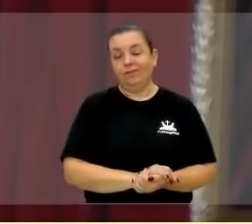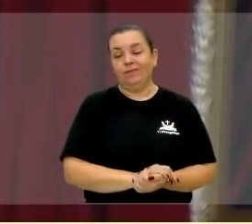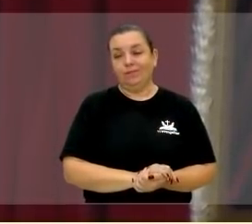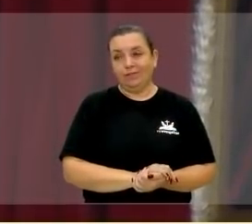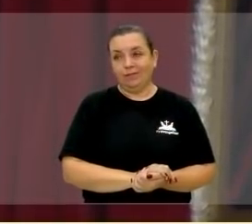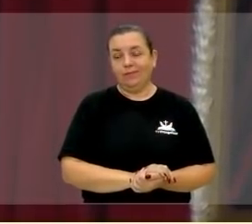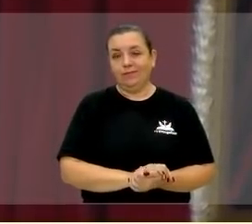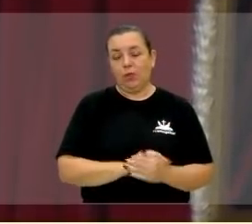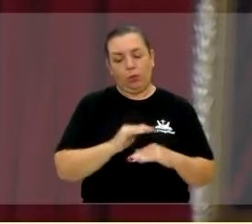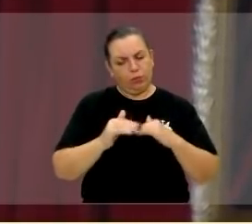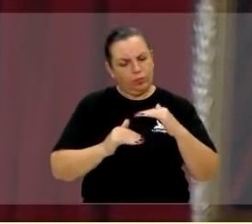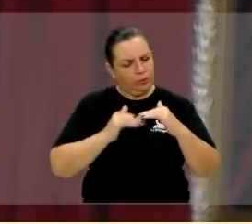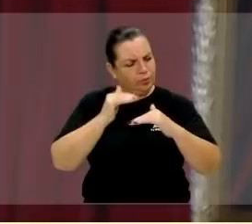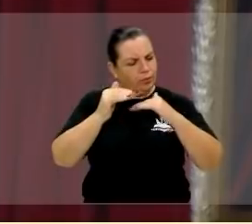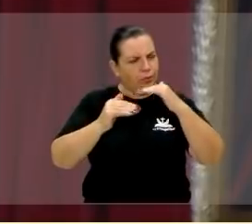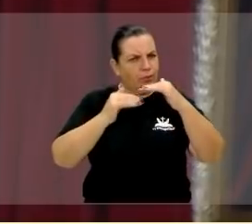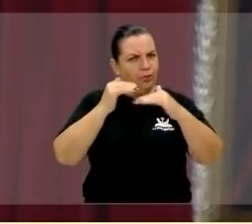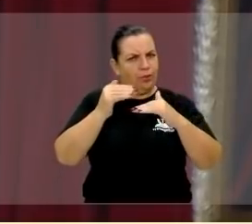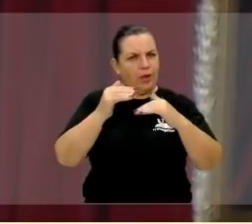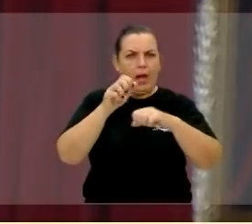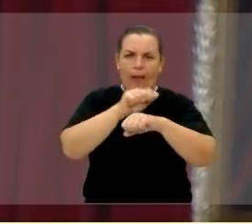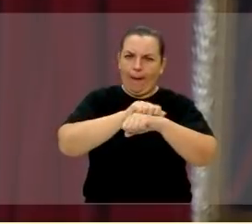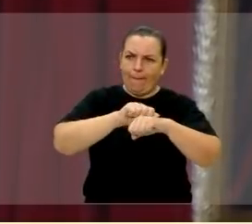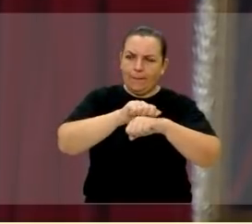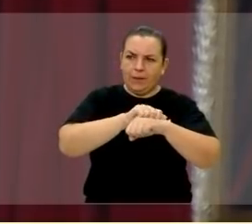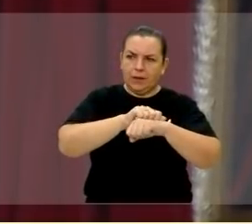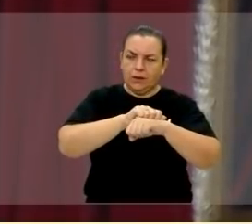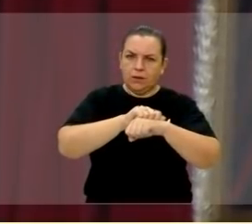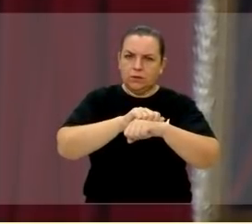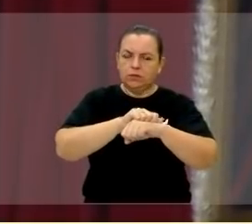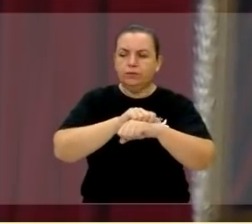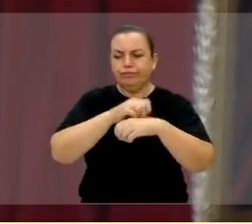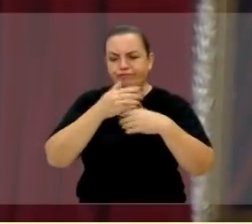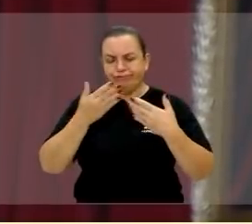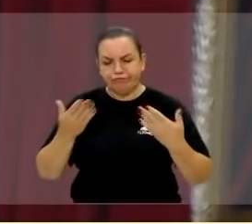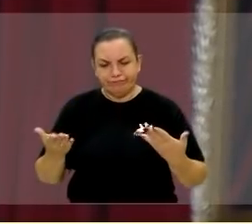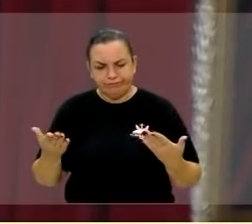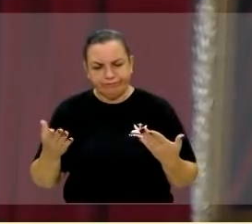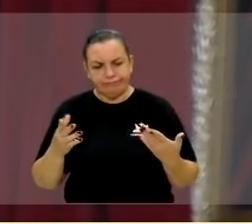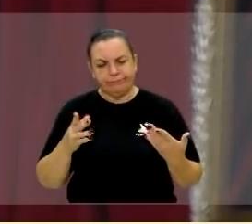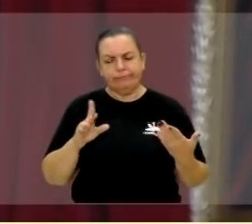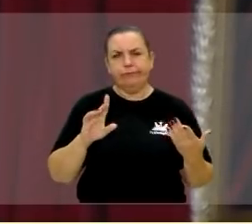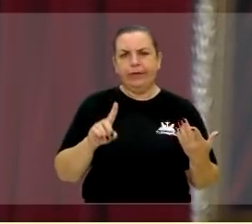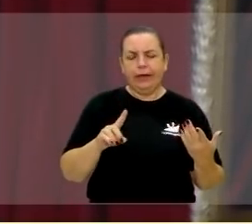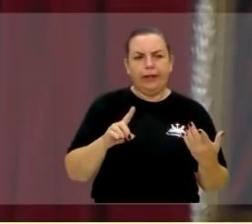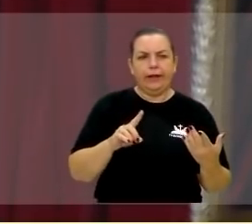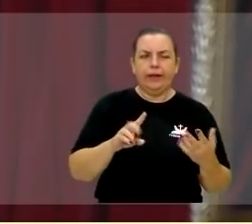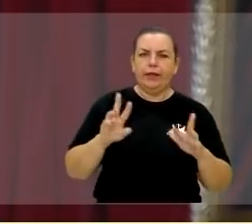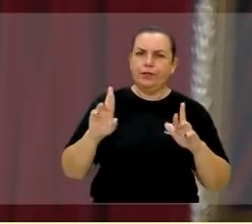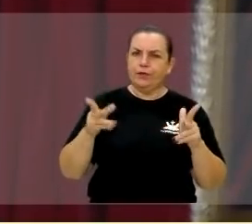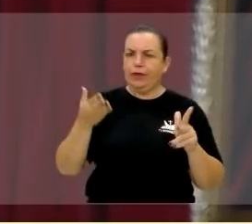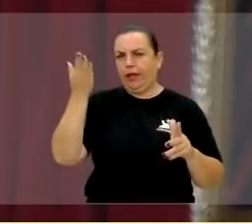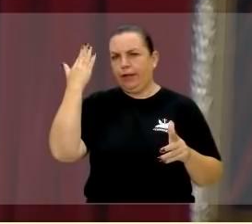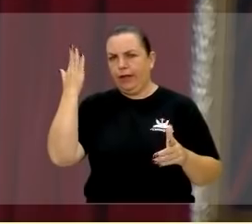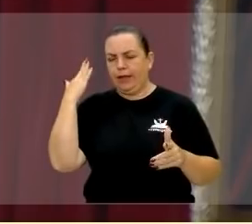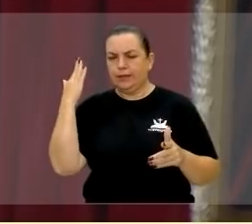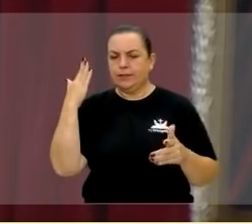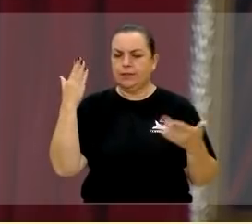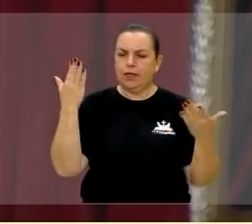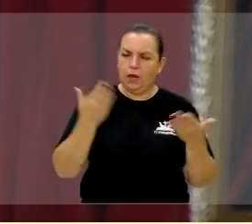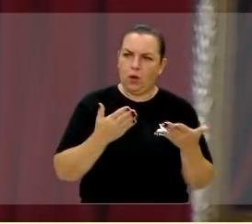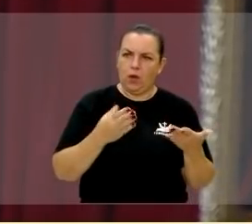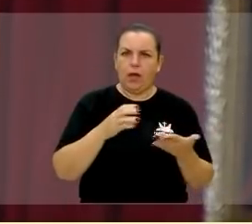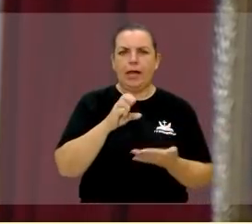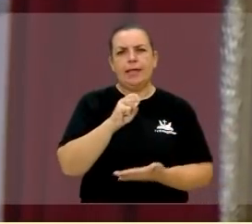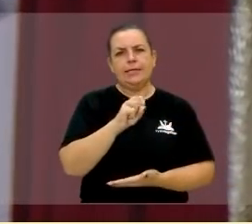um processo. Abrão virou Abraão, mas não nasceu Abraão. Sarai